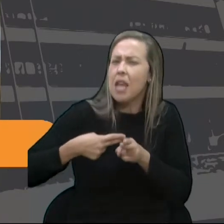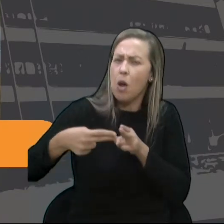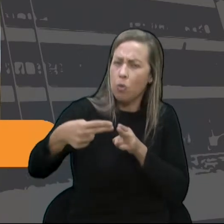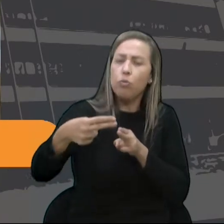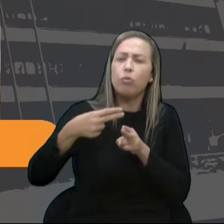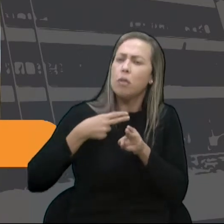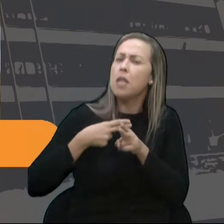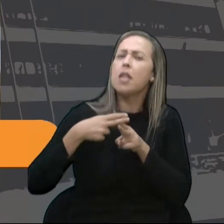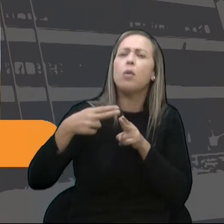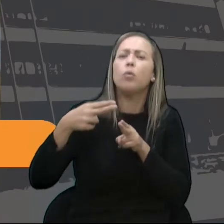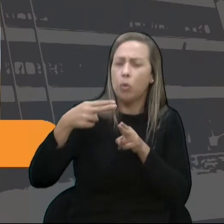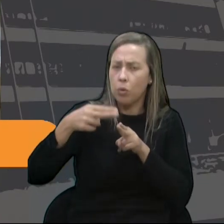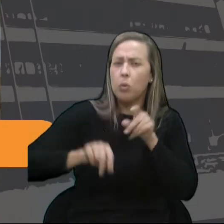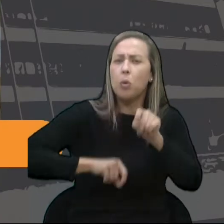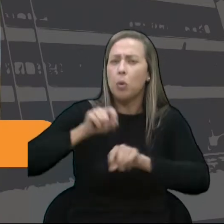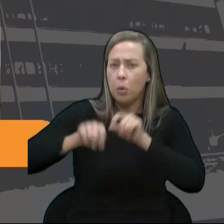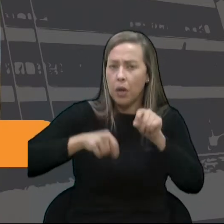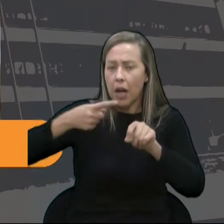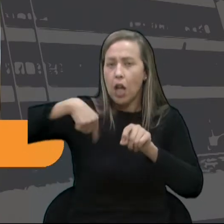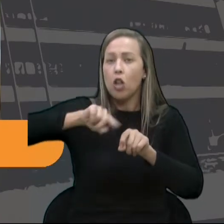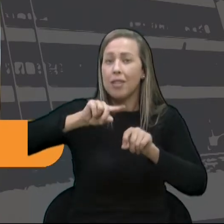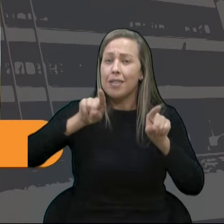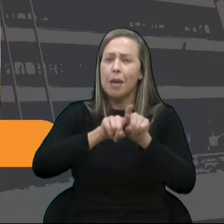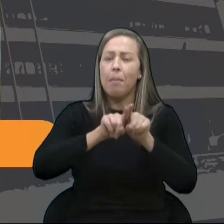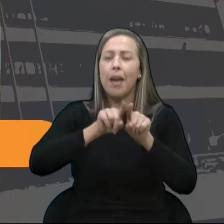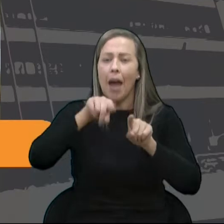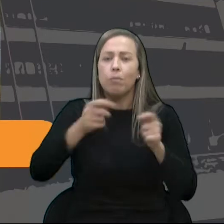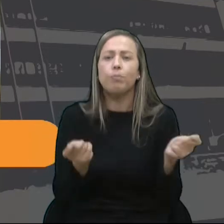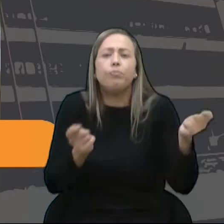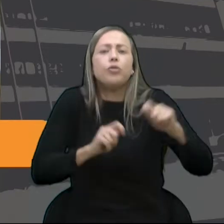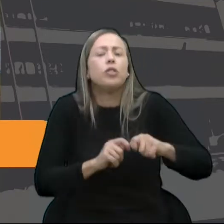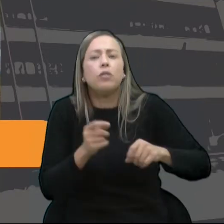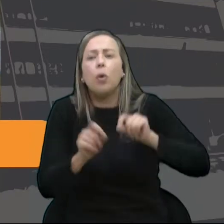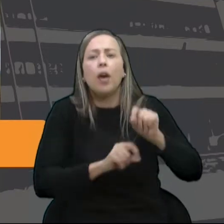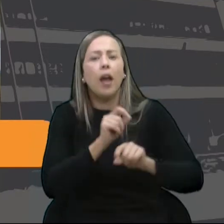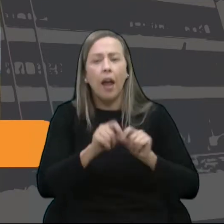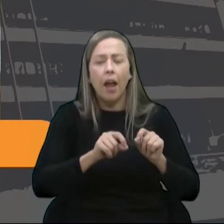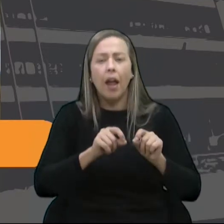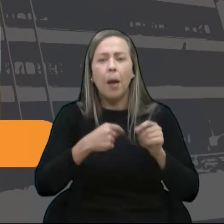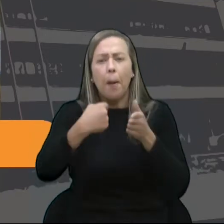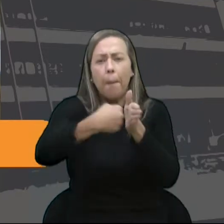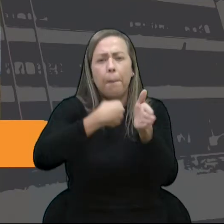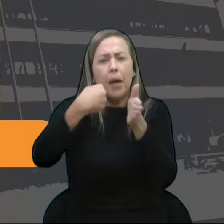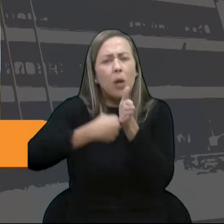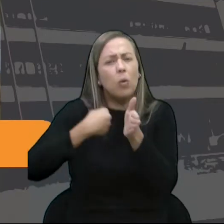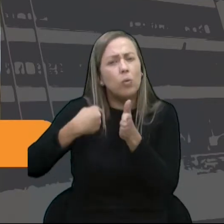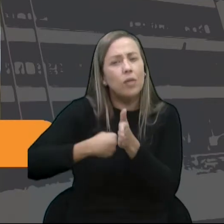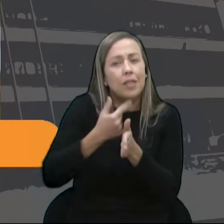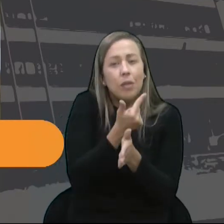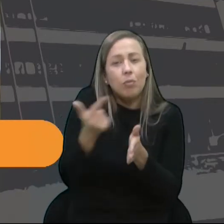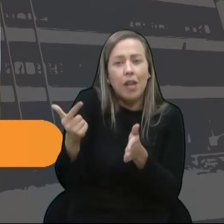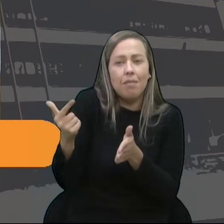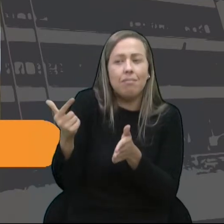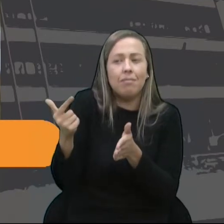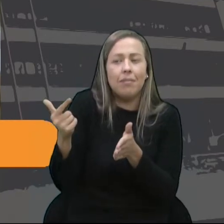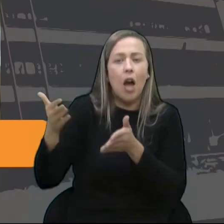gente também vira palco para algumas questões que não teriam mais lugar,